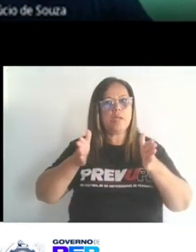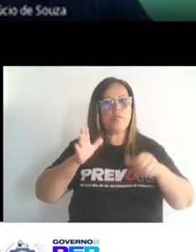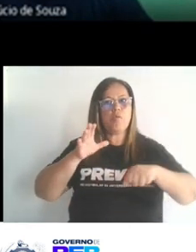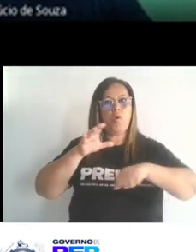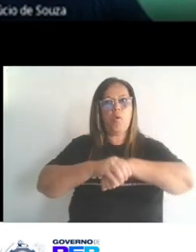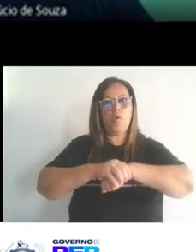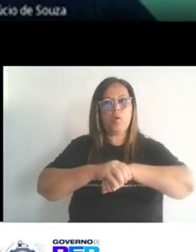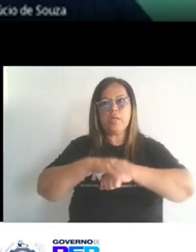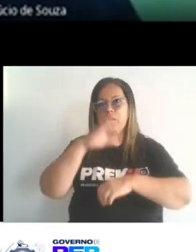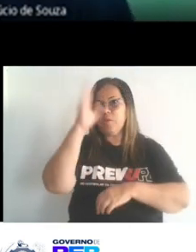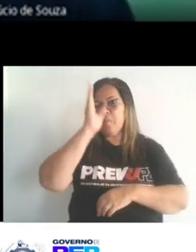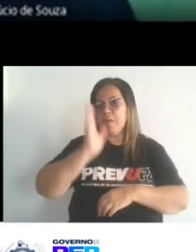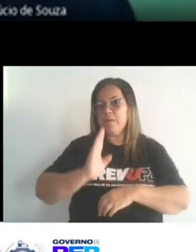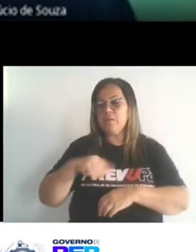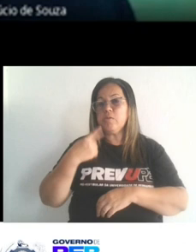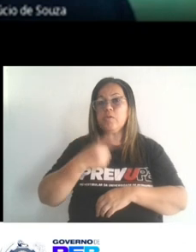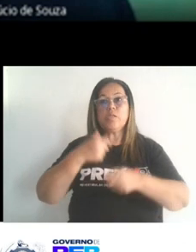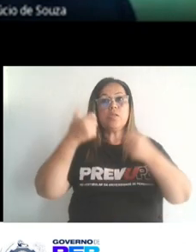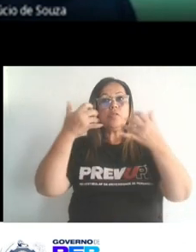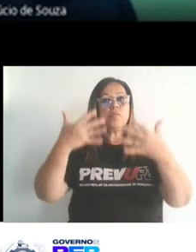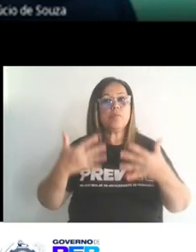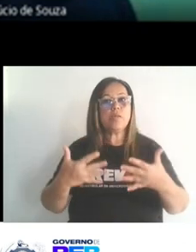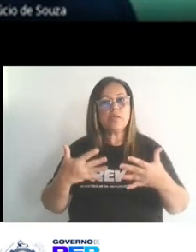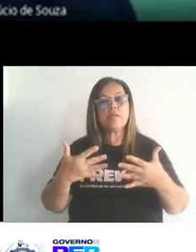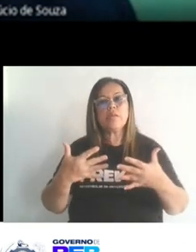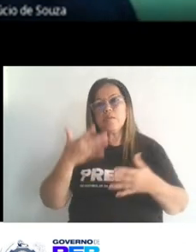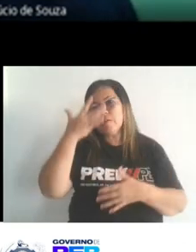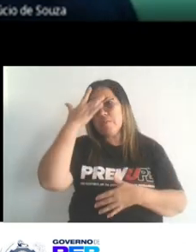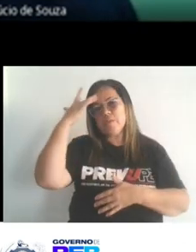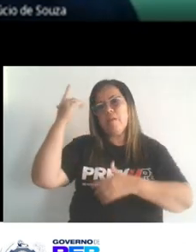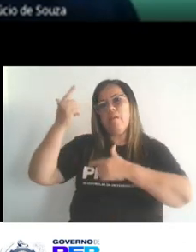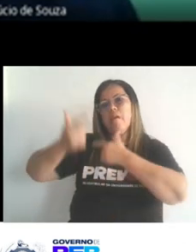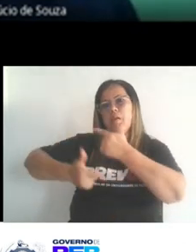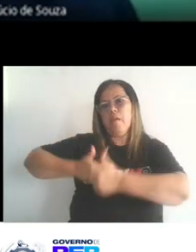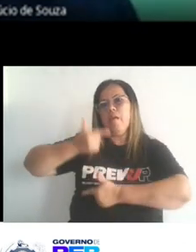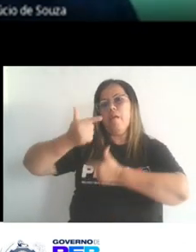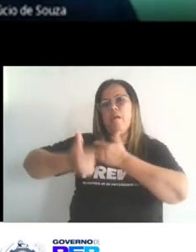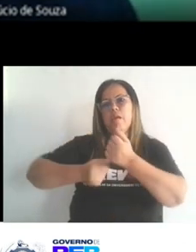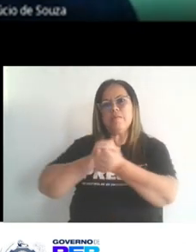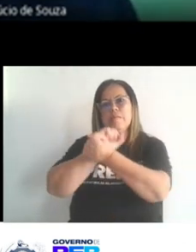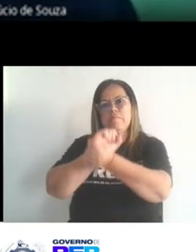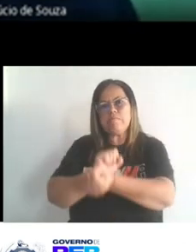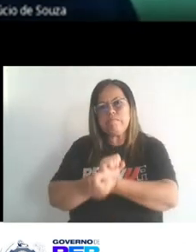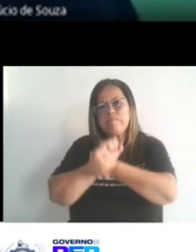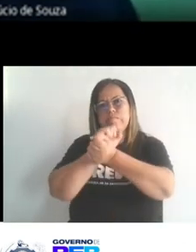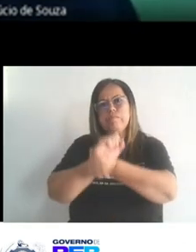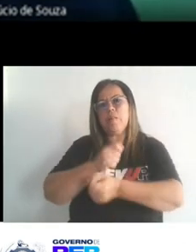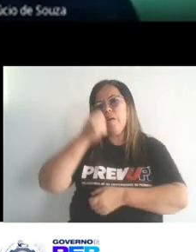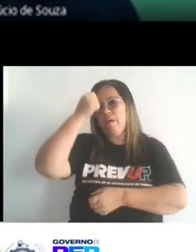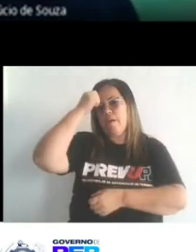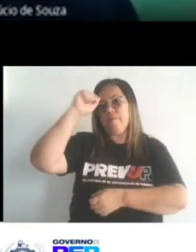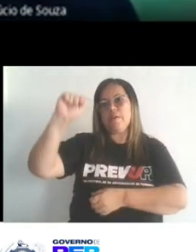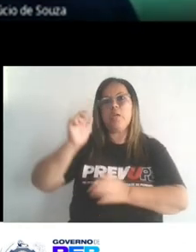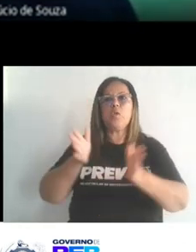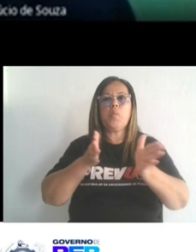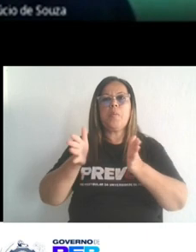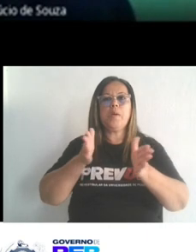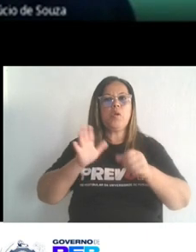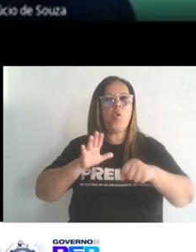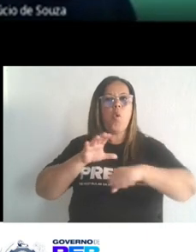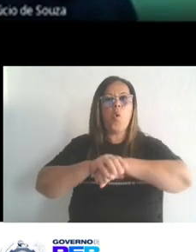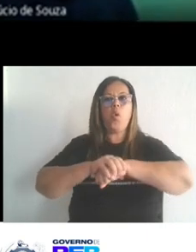estamos falando aí da mão de obra escrava africana no período colonial no Brasil